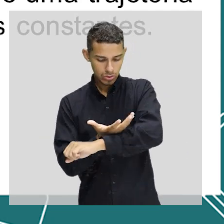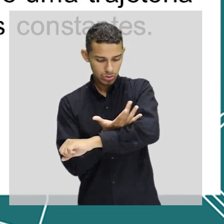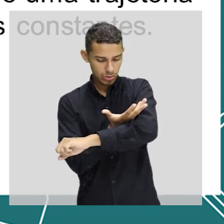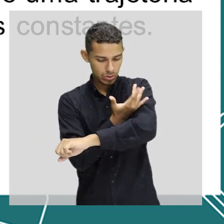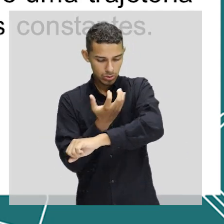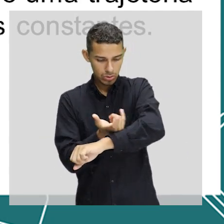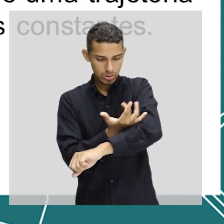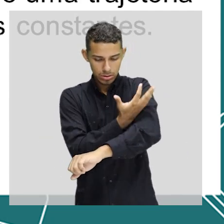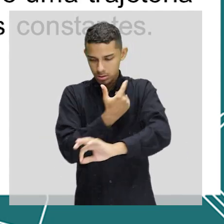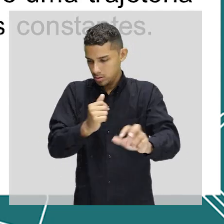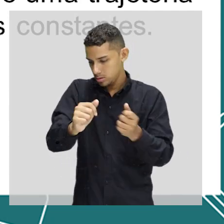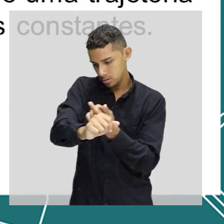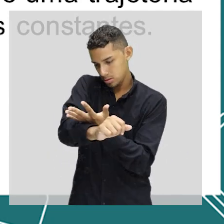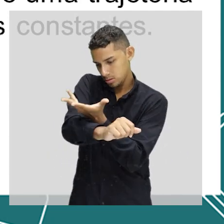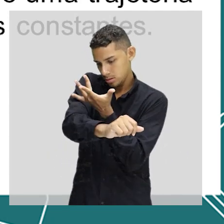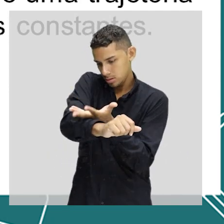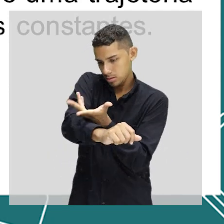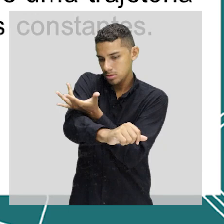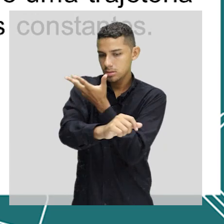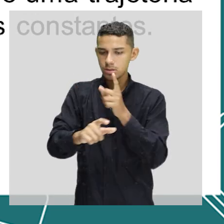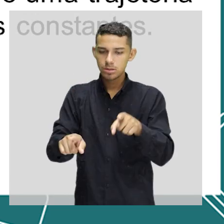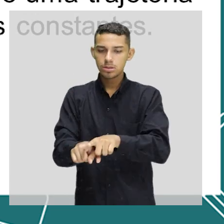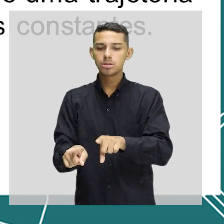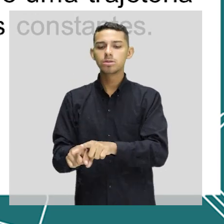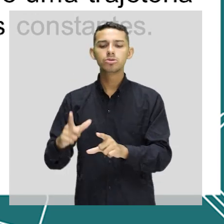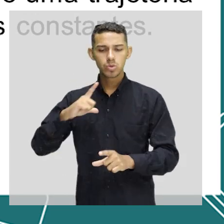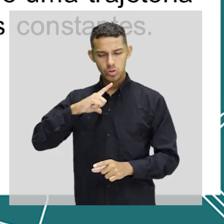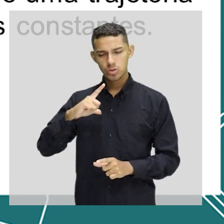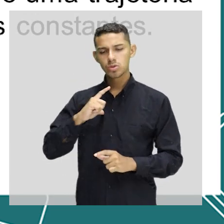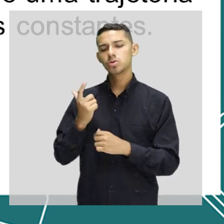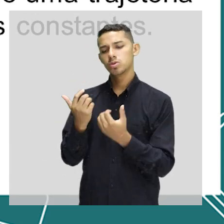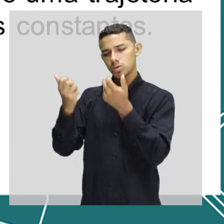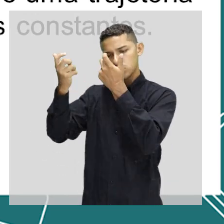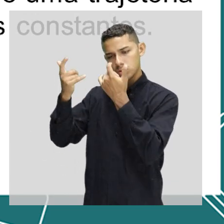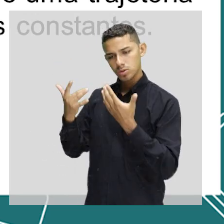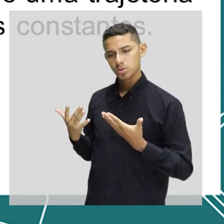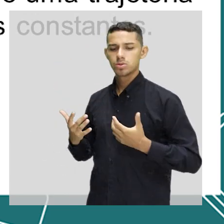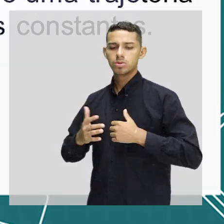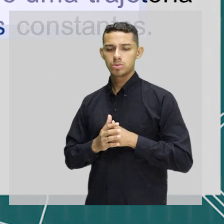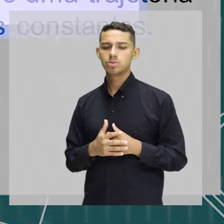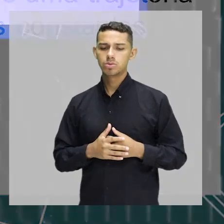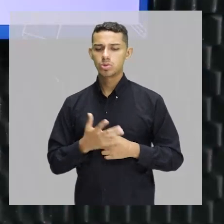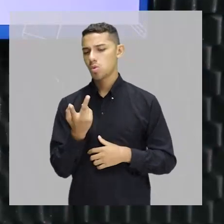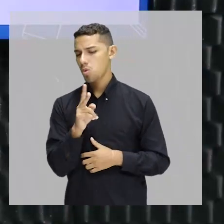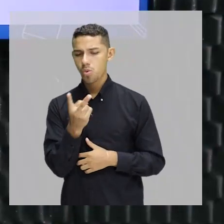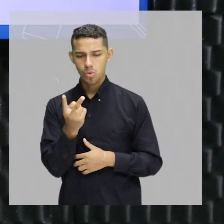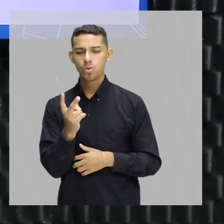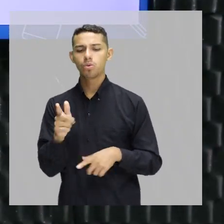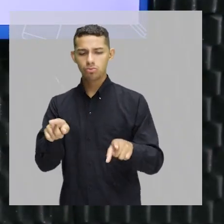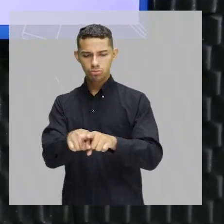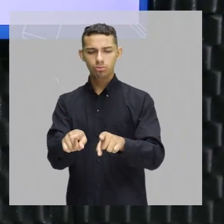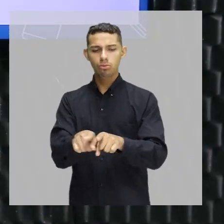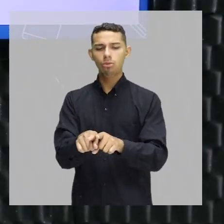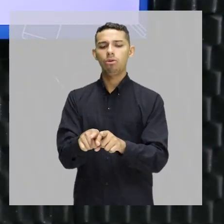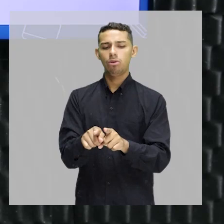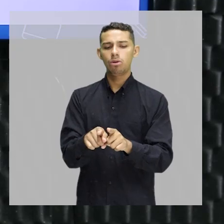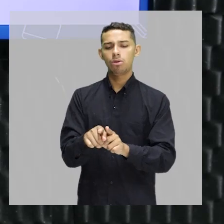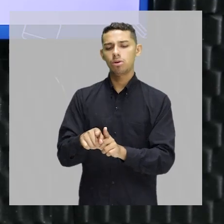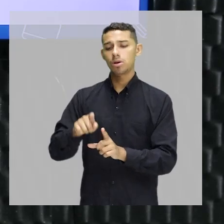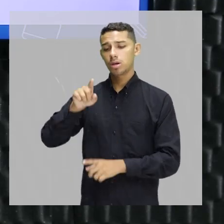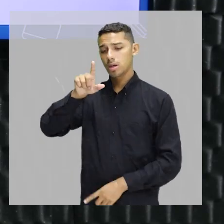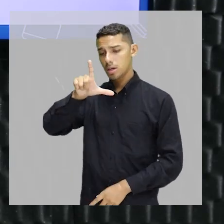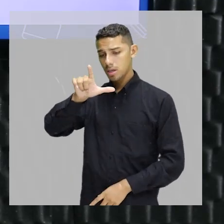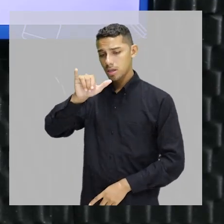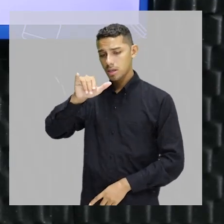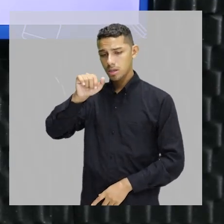TV, certo? E o tubo de raio catódico que nós já explicamos, certo? Ambos lineares e eletrostáticos. Os aceleradores lineares,